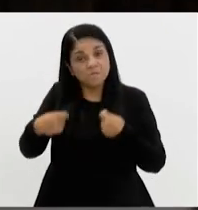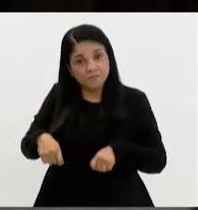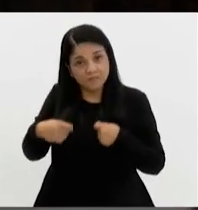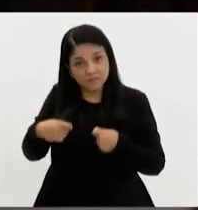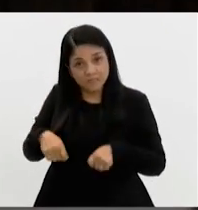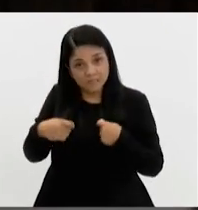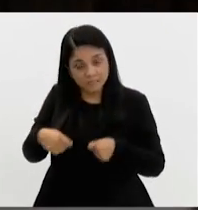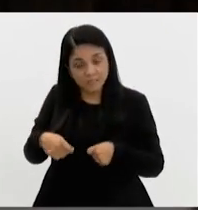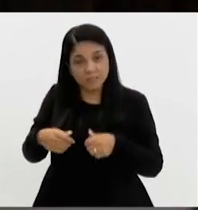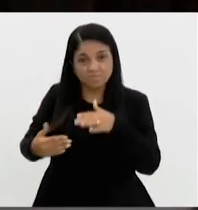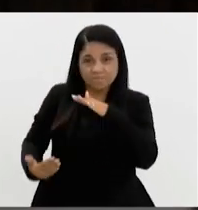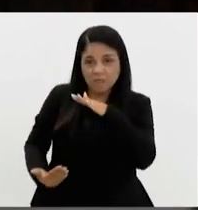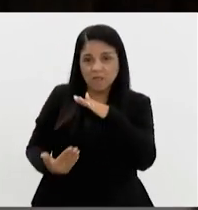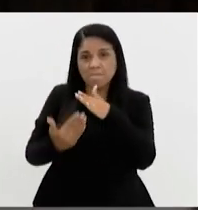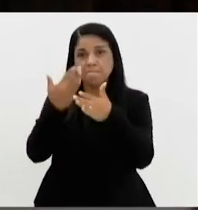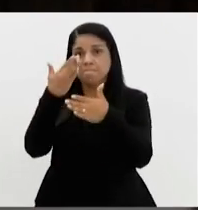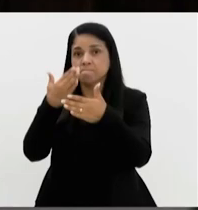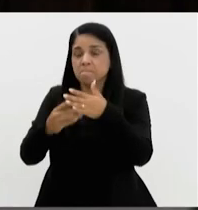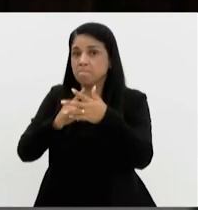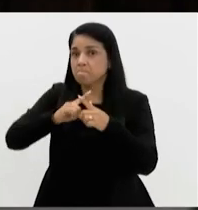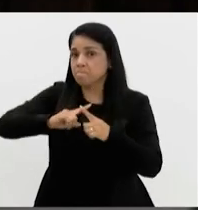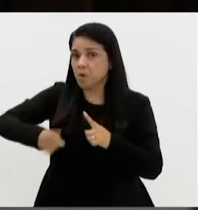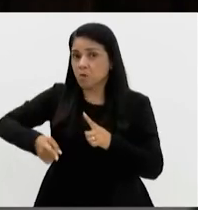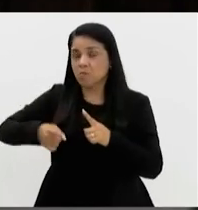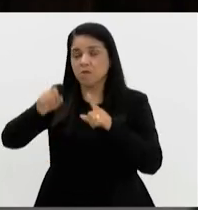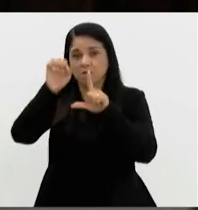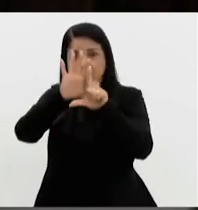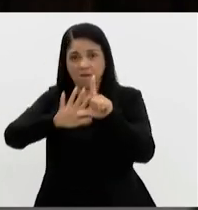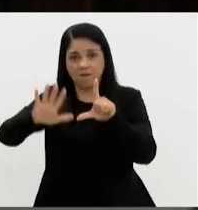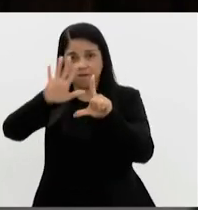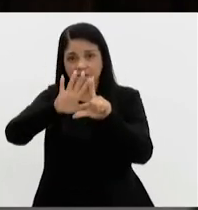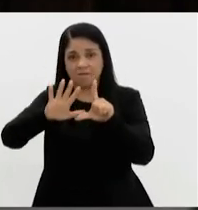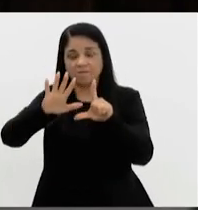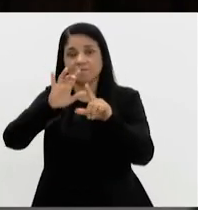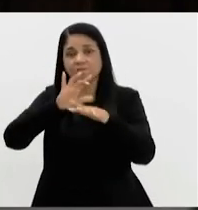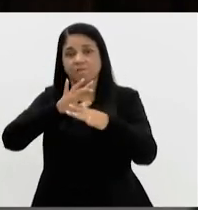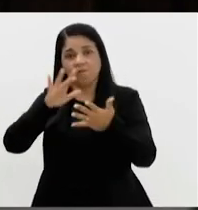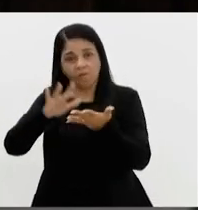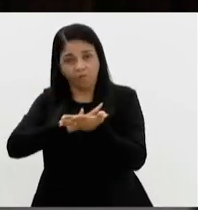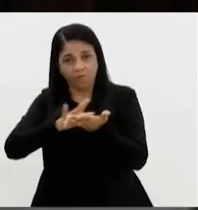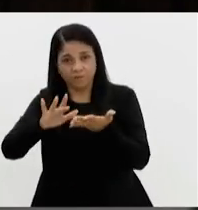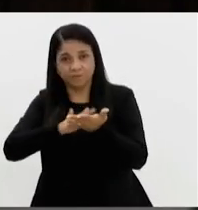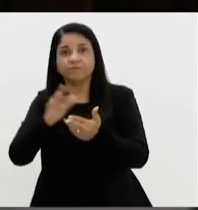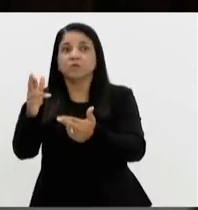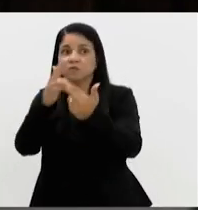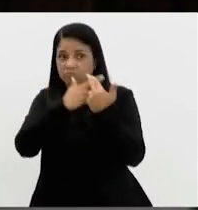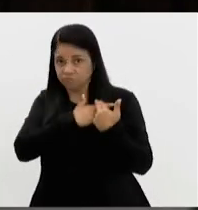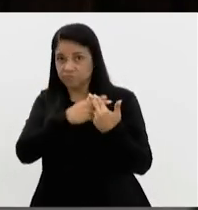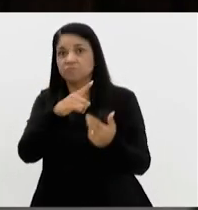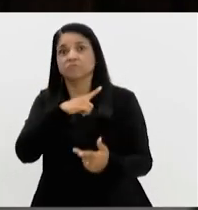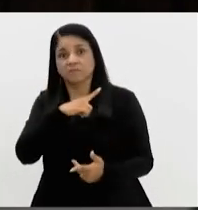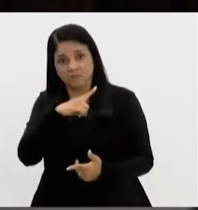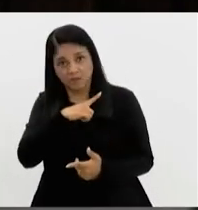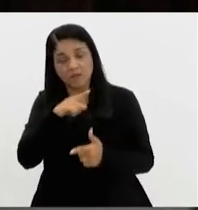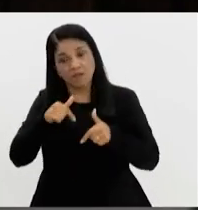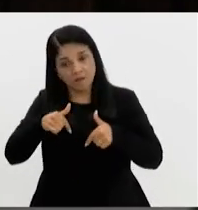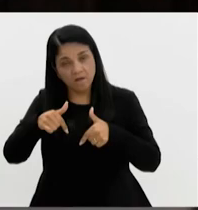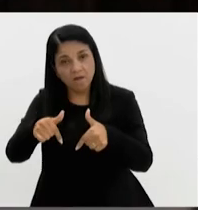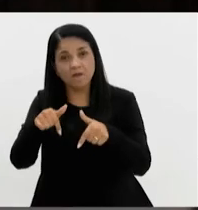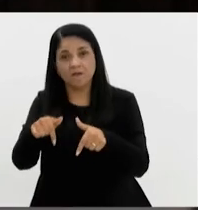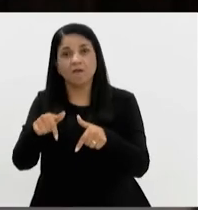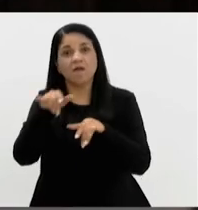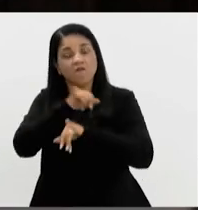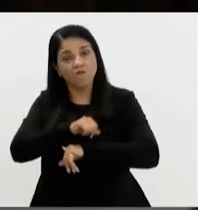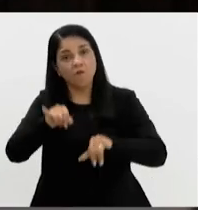compelir essas plataformas digitais que T uma significativa responsabilidade no que tange ao enfrentamento dessa